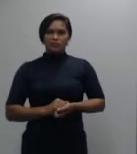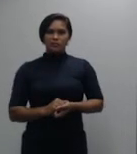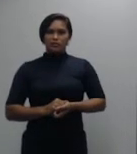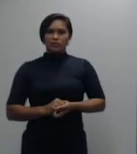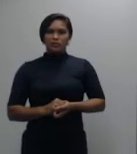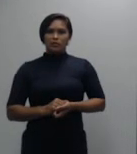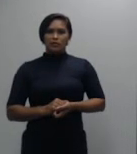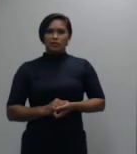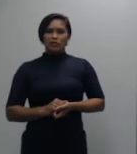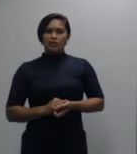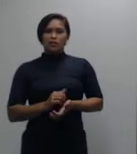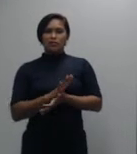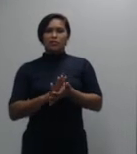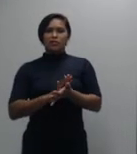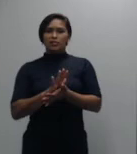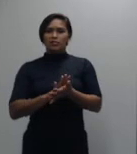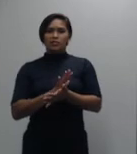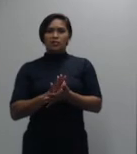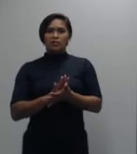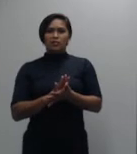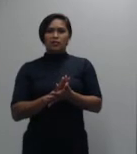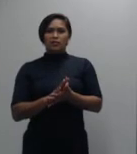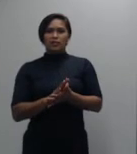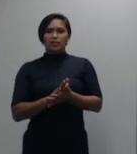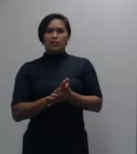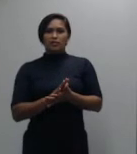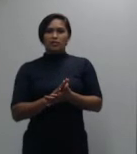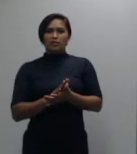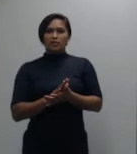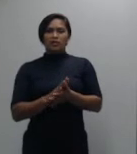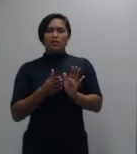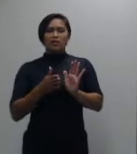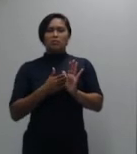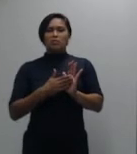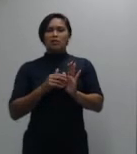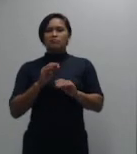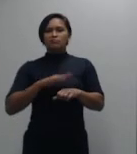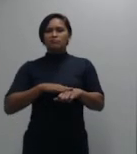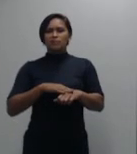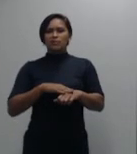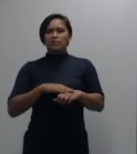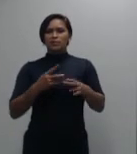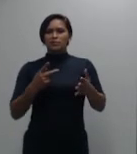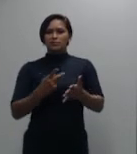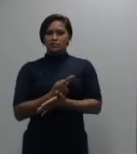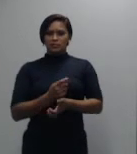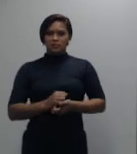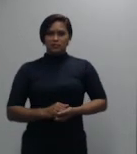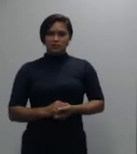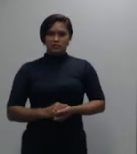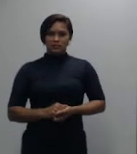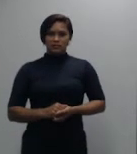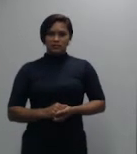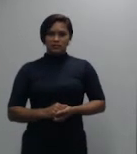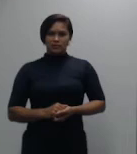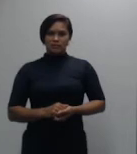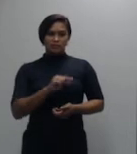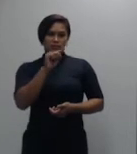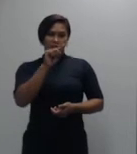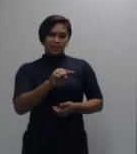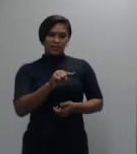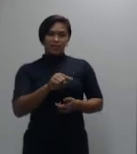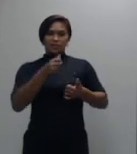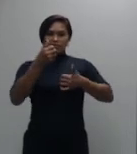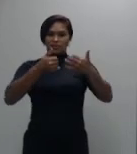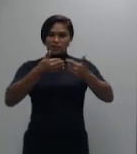não há não há nem propriamente mais de ser executado e esse é o pano de fundo